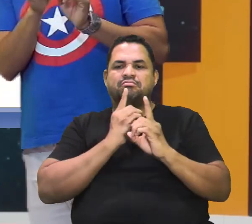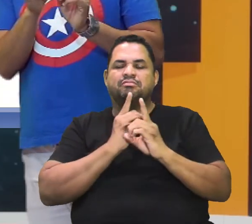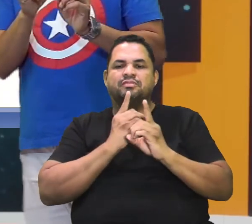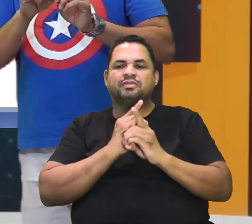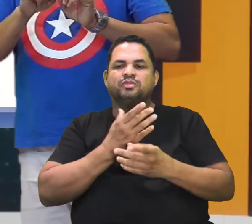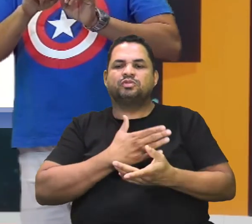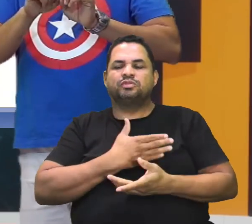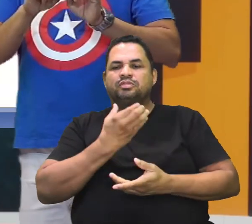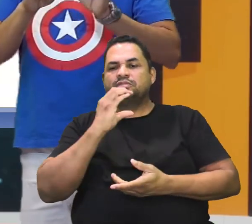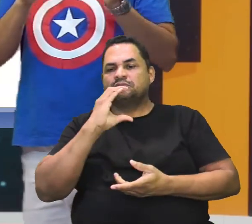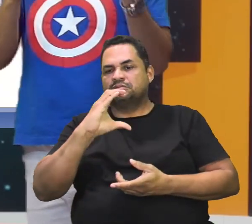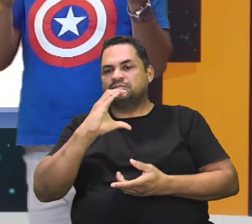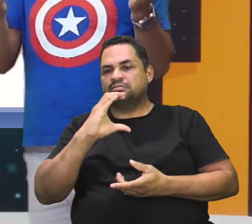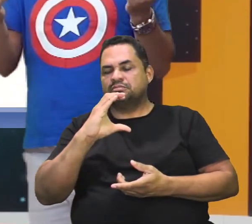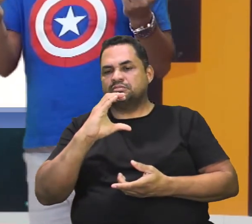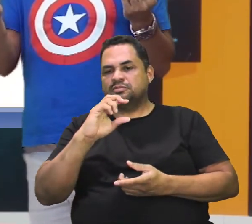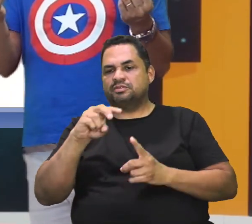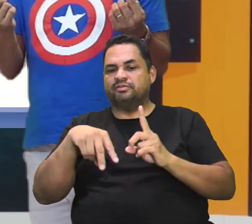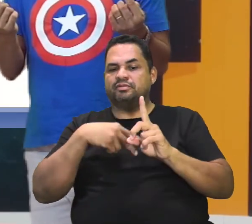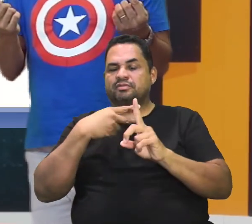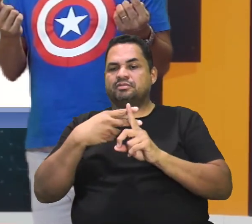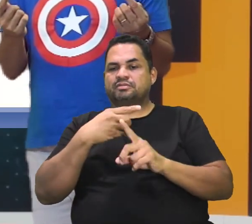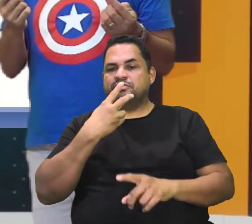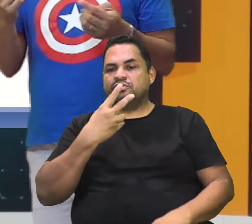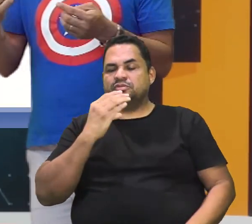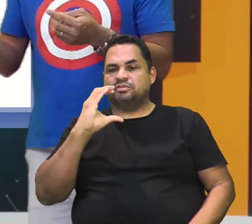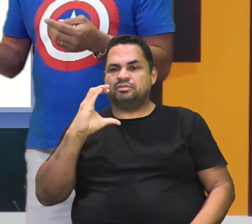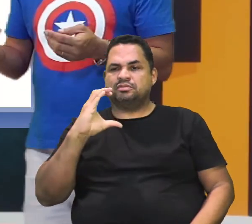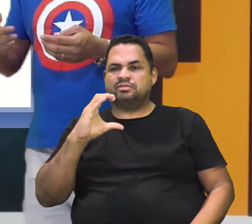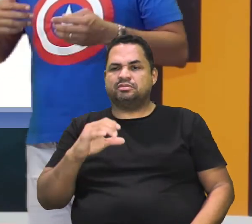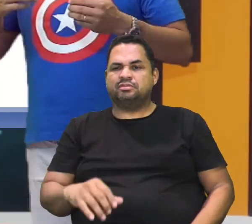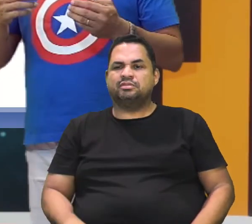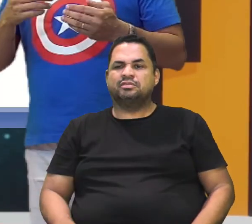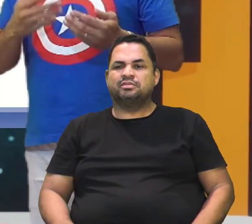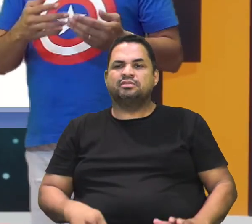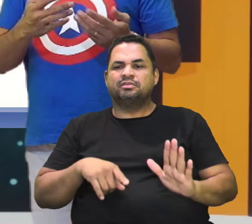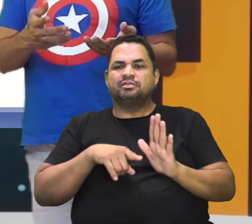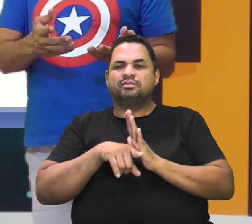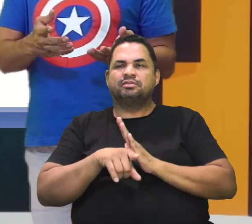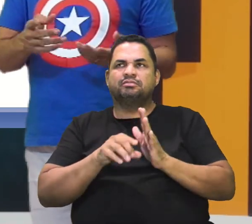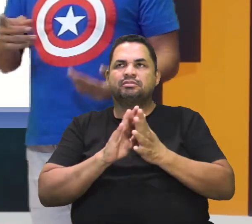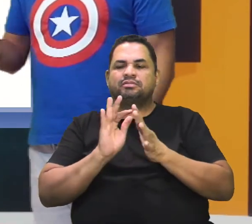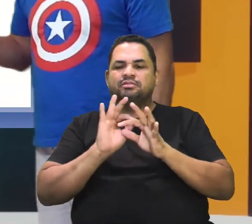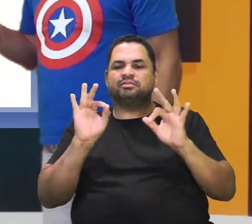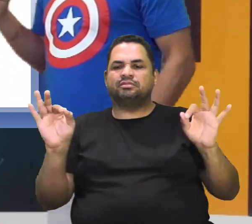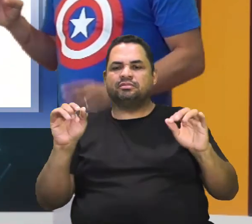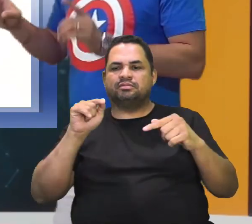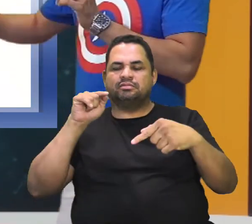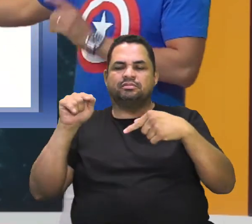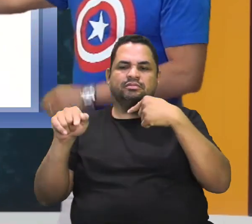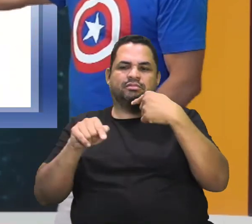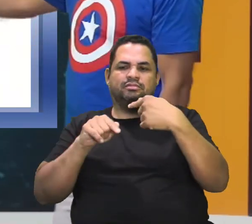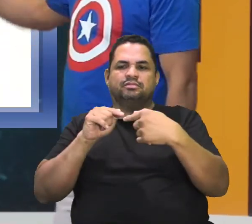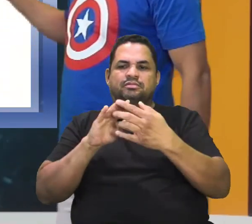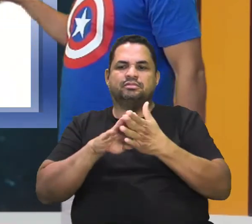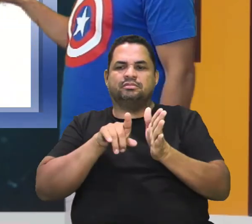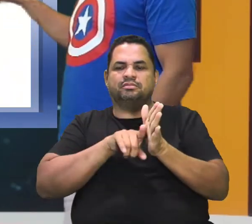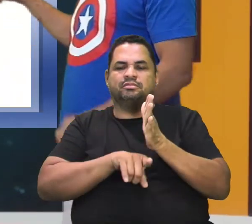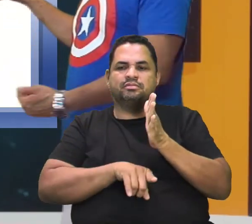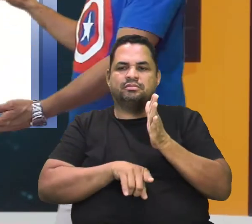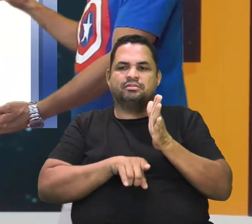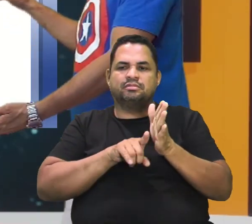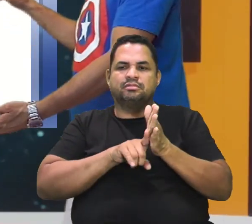do C. A distância focal é o dobro, é 2C. Se no exercício pede a distância focal,